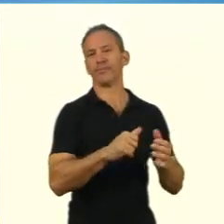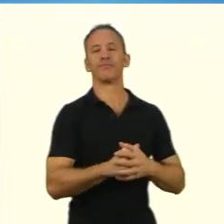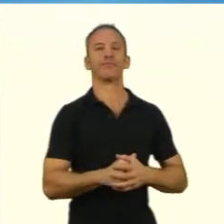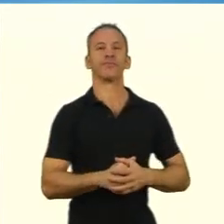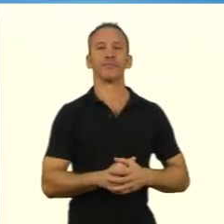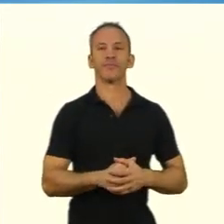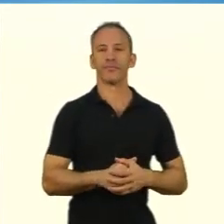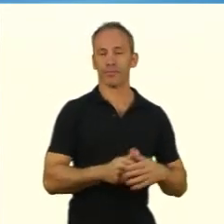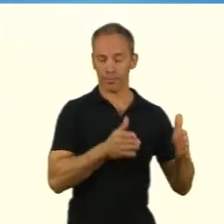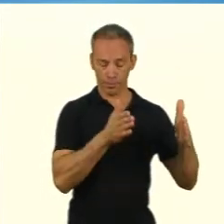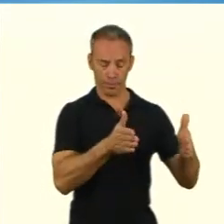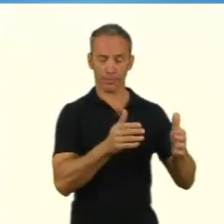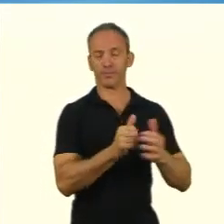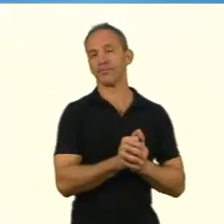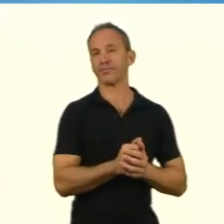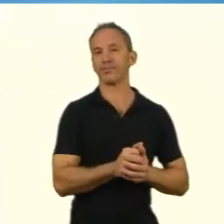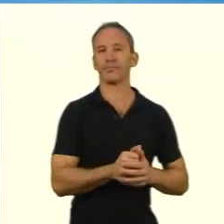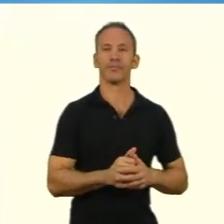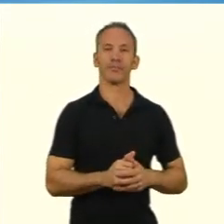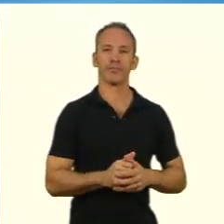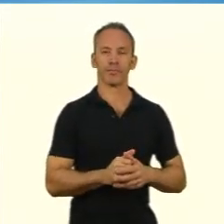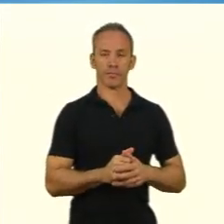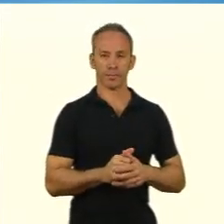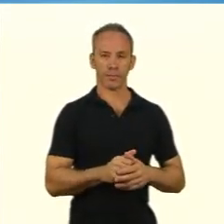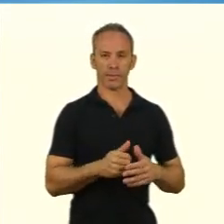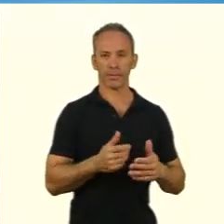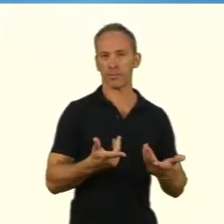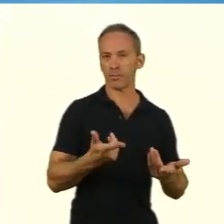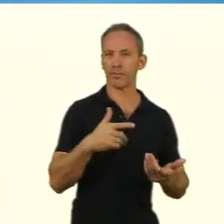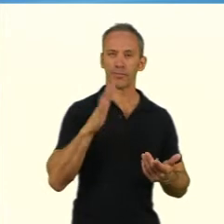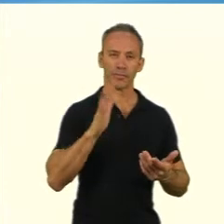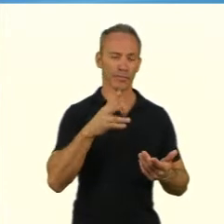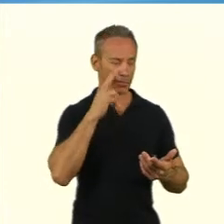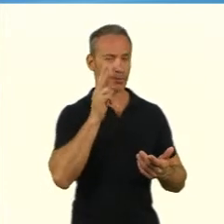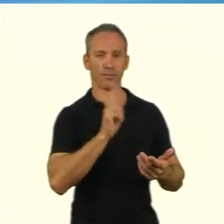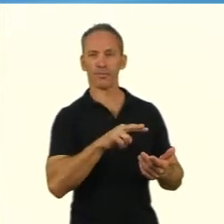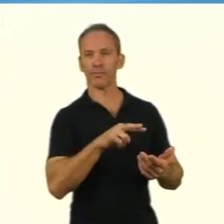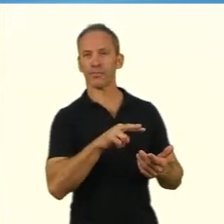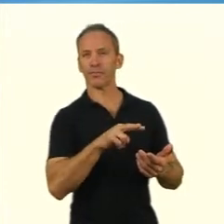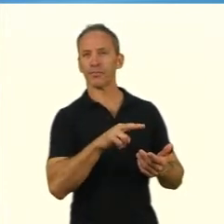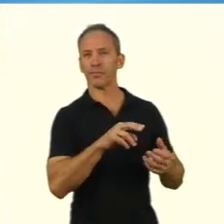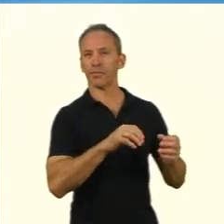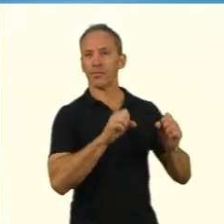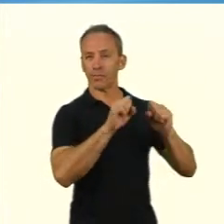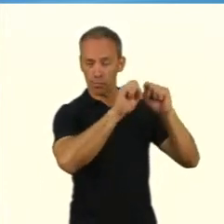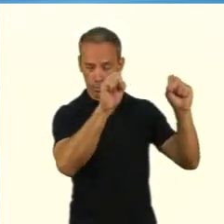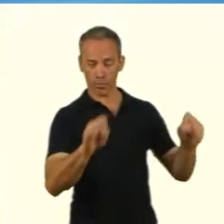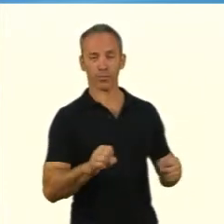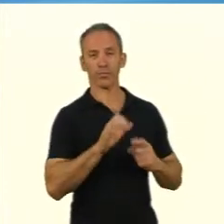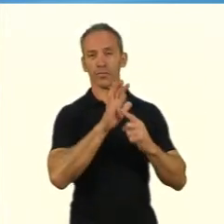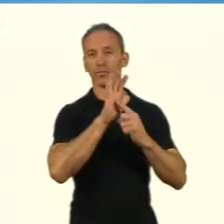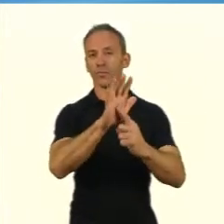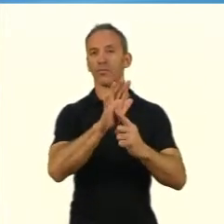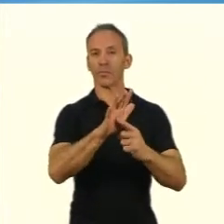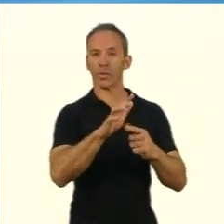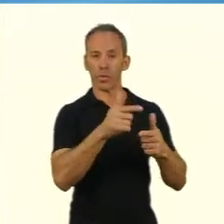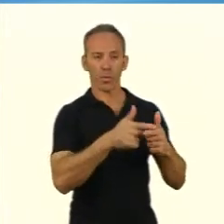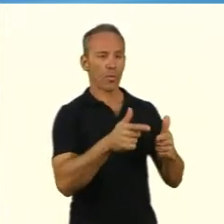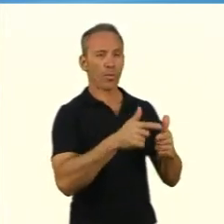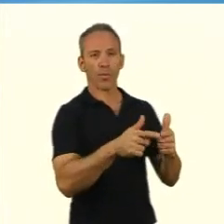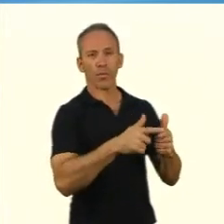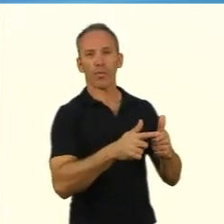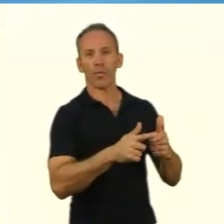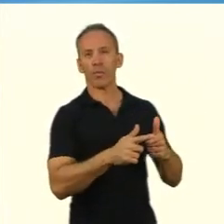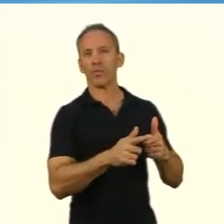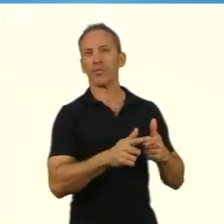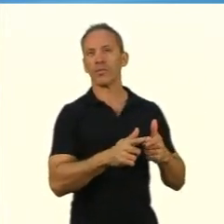equacioná-los. Uma equação matemática é uma forma de sistematização de um problema, que